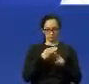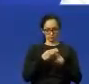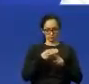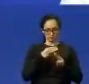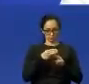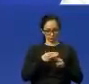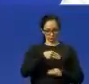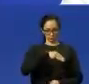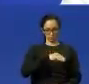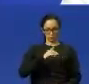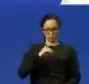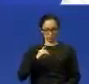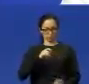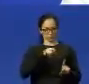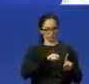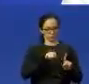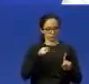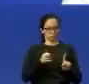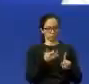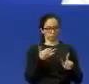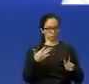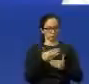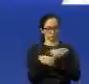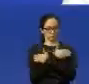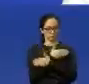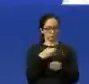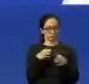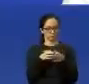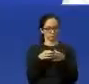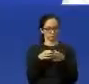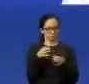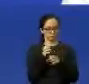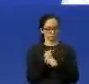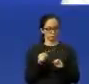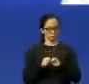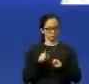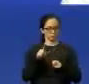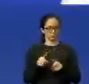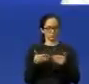no período de março a abril, do tempo pesquisado,